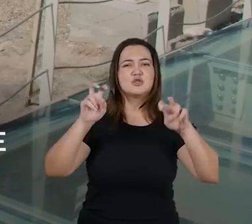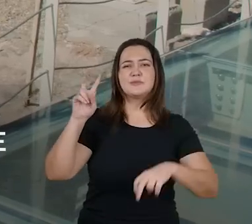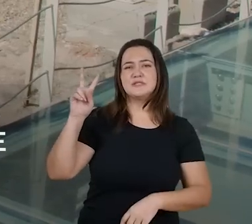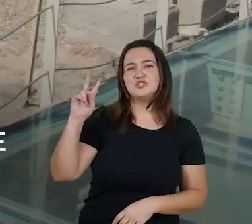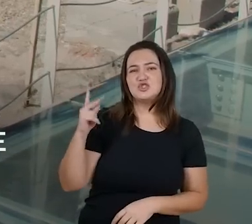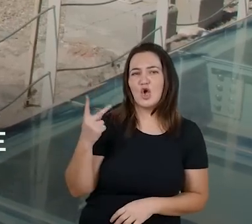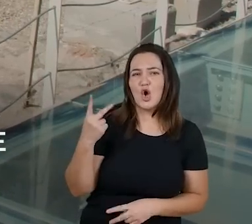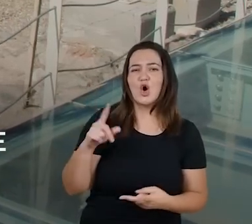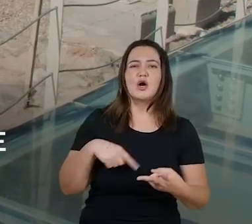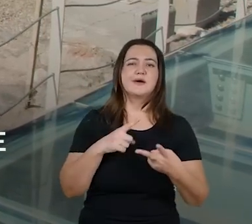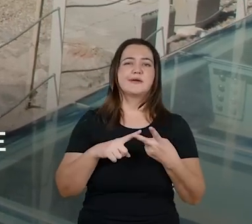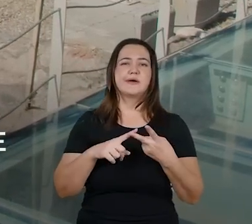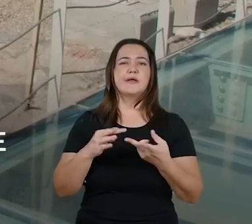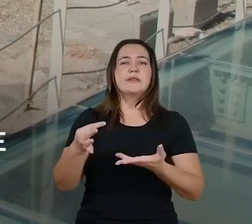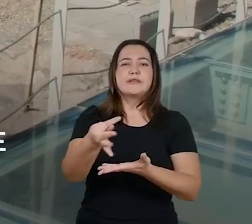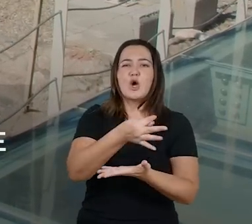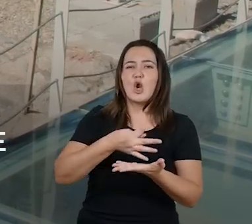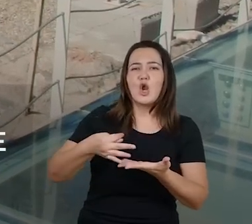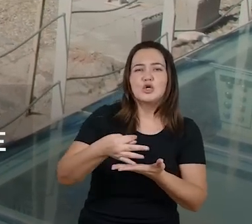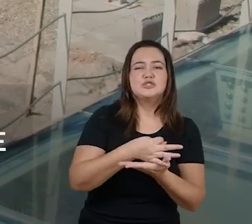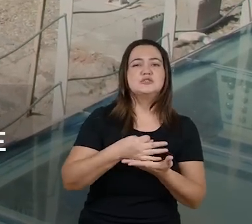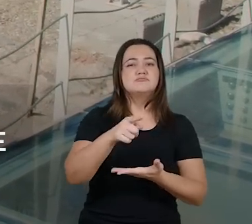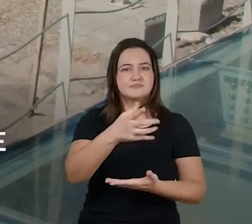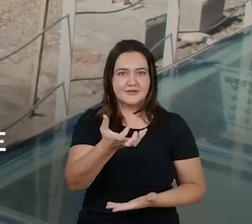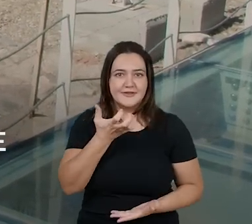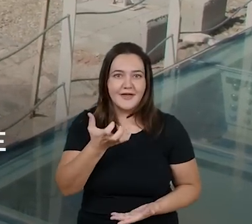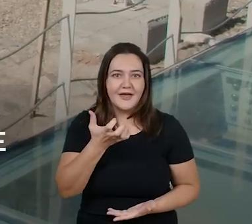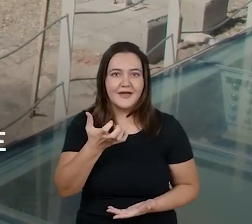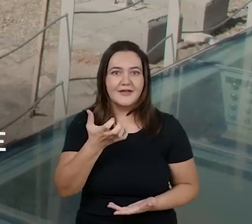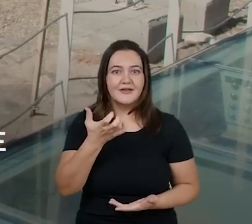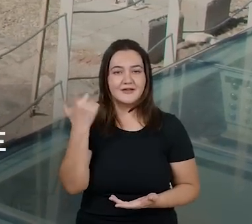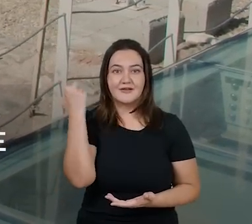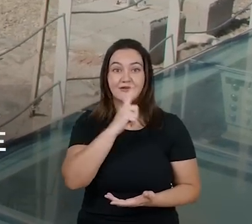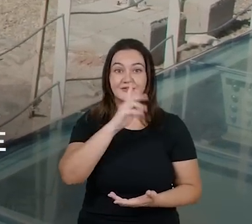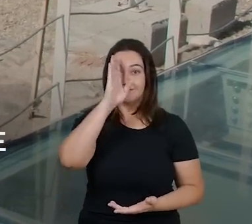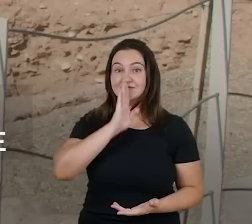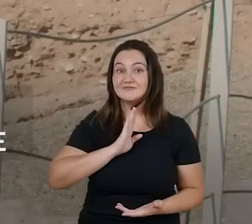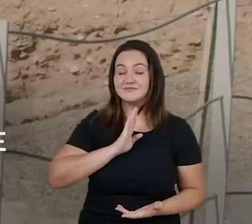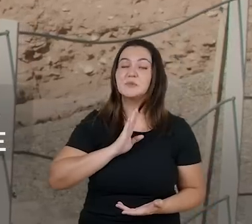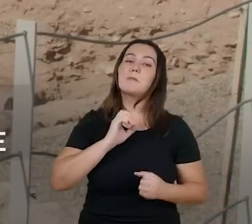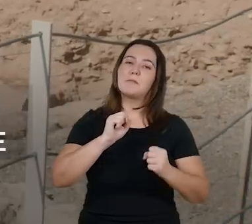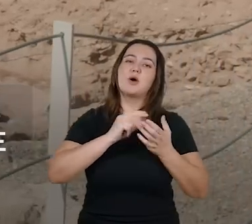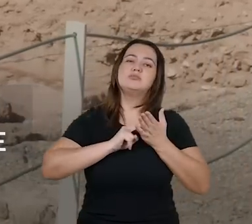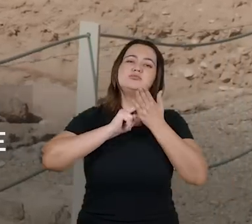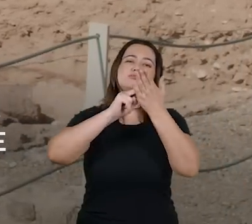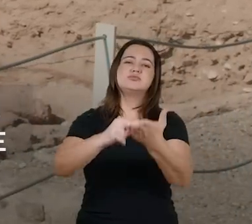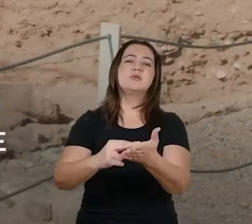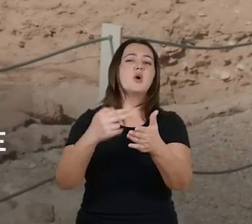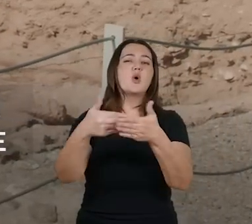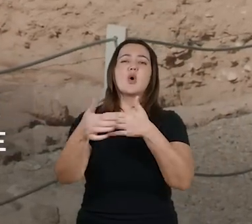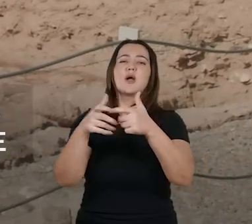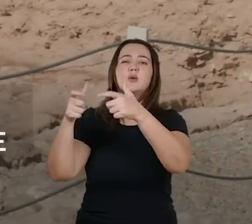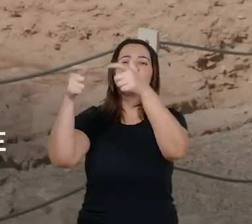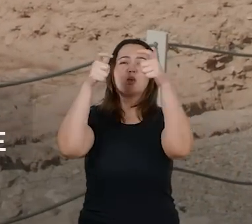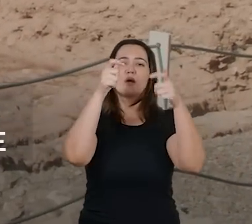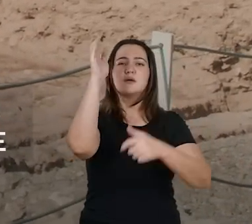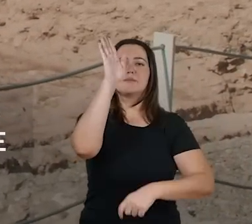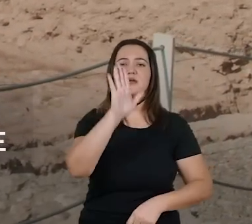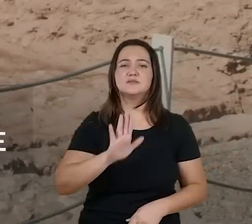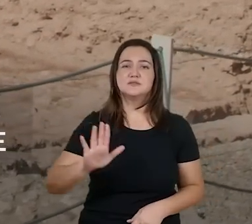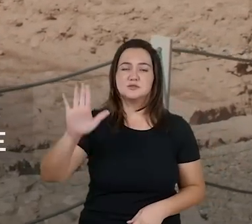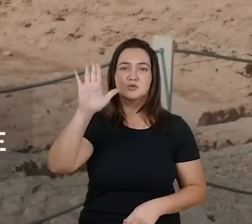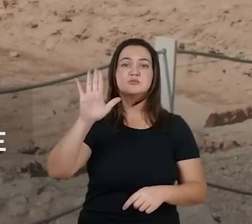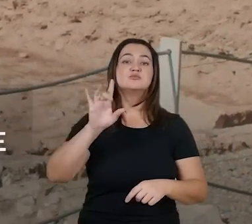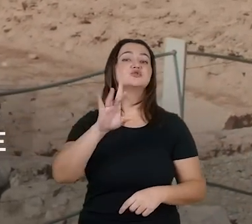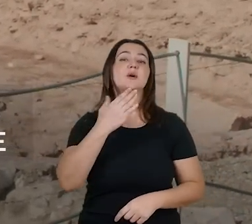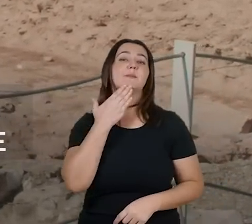história, sobre teologia, você pode ganhar isso aqui de graça. Pode chegar em sua casa em qualquer lugar do Brasil. E